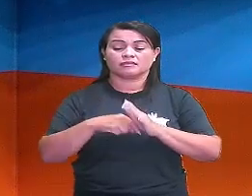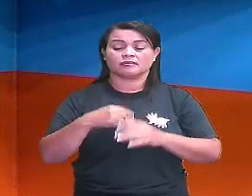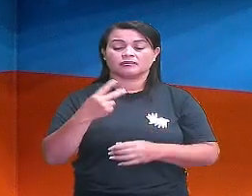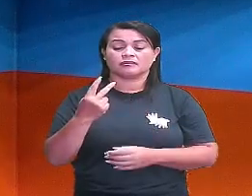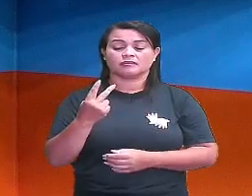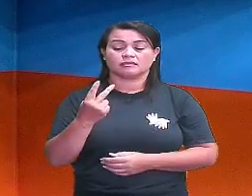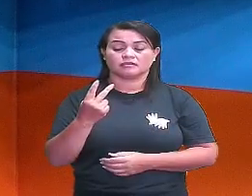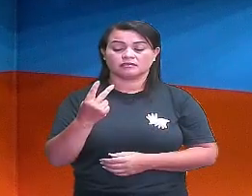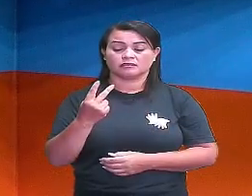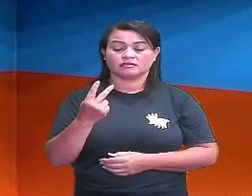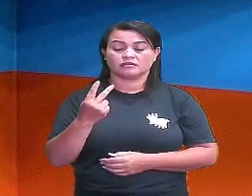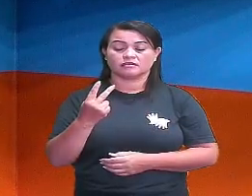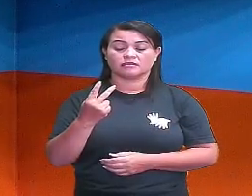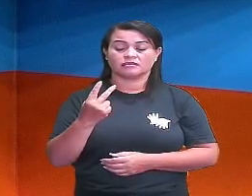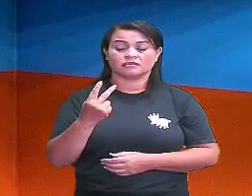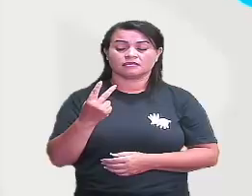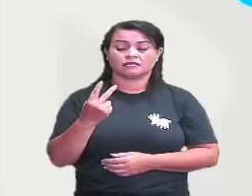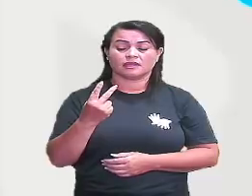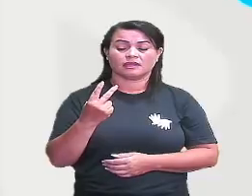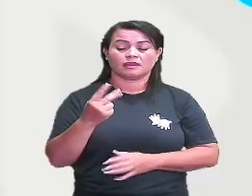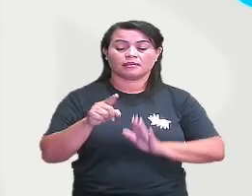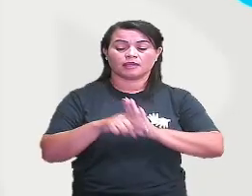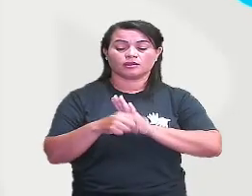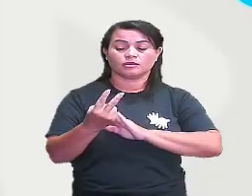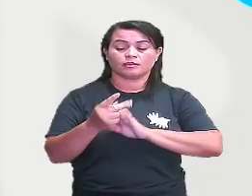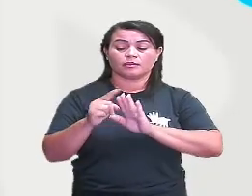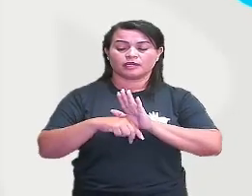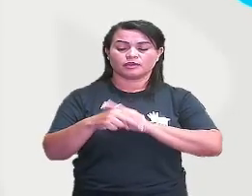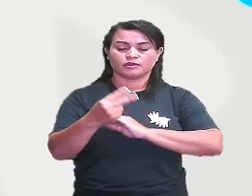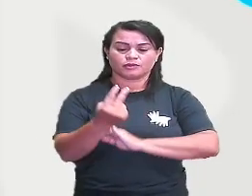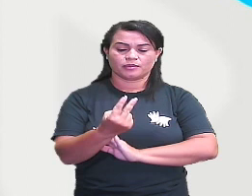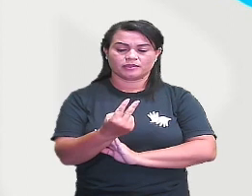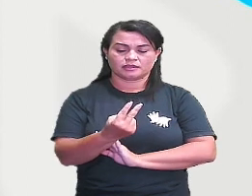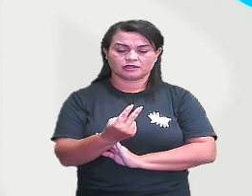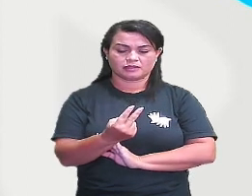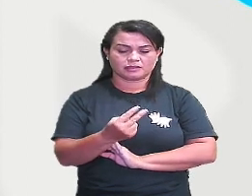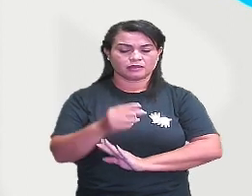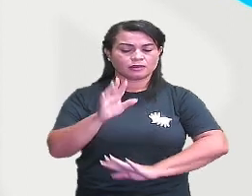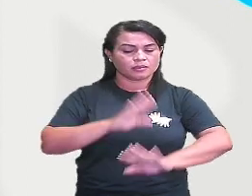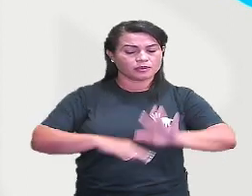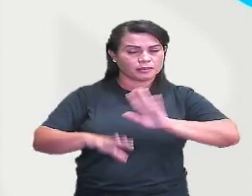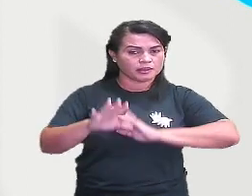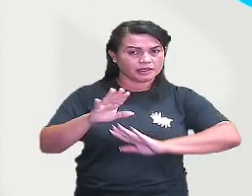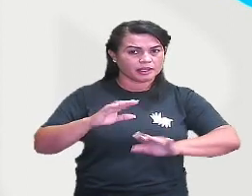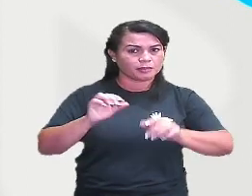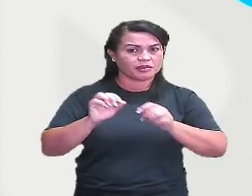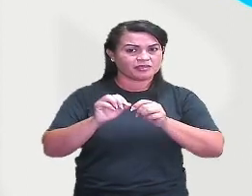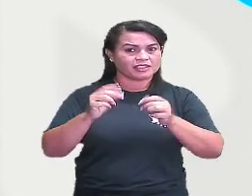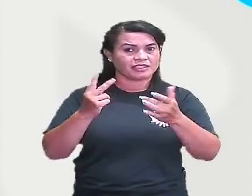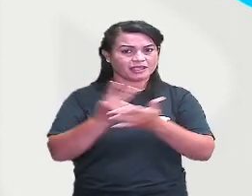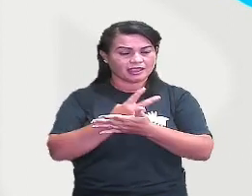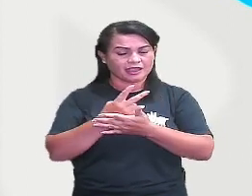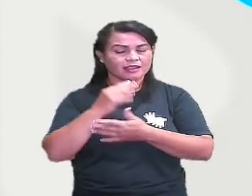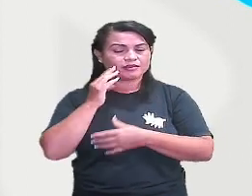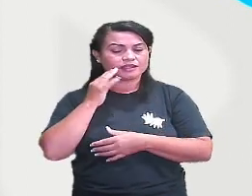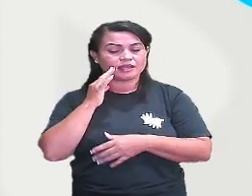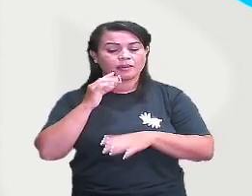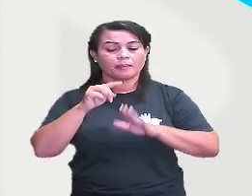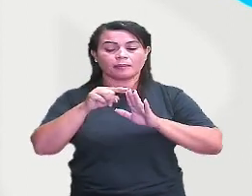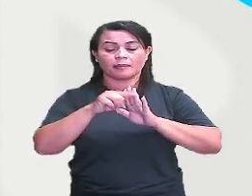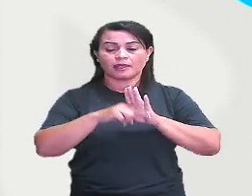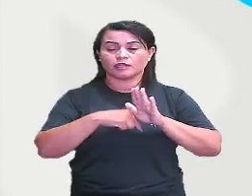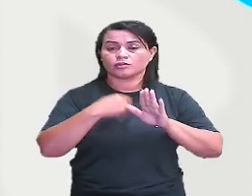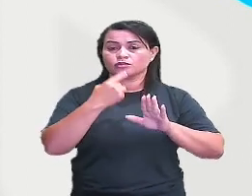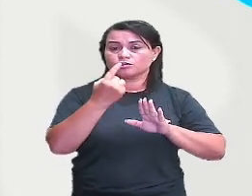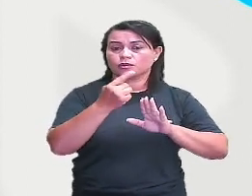ó. 0, 1, menos 1, menos 2. Cuidado para não dizer 1 ou 2. É menos